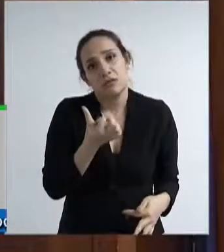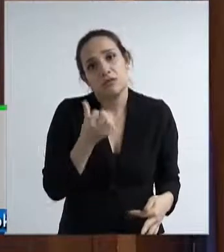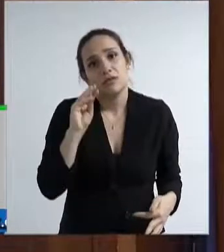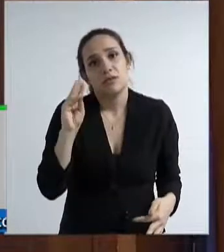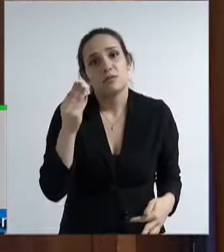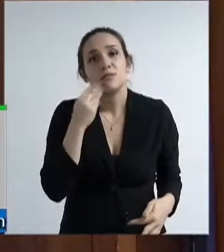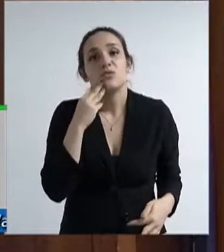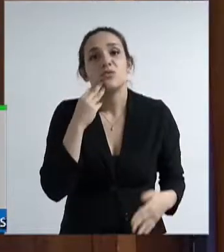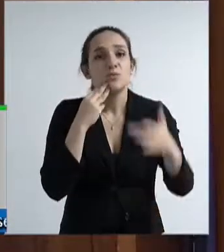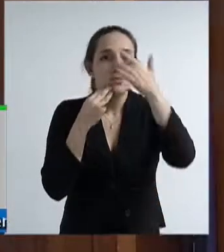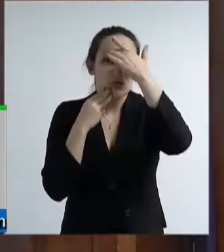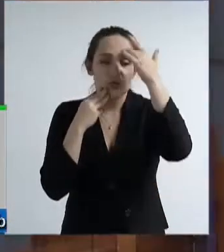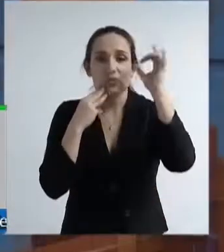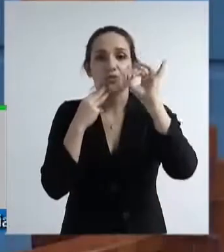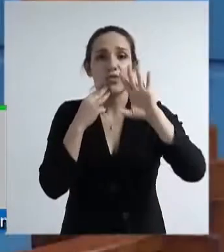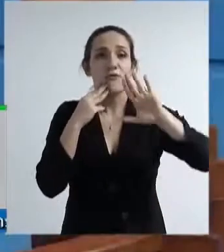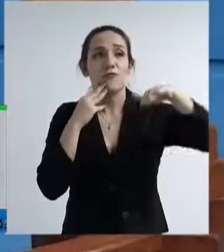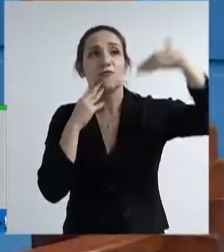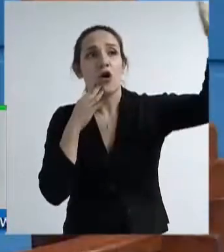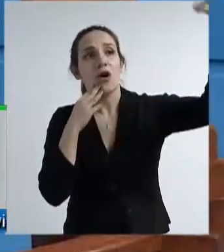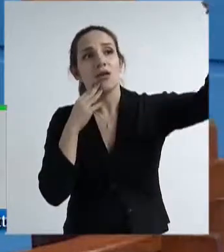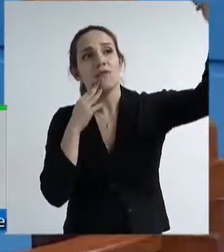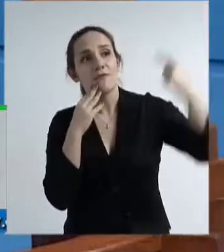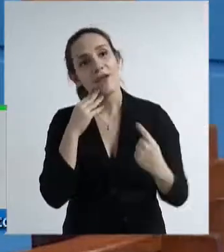de estrangeiros que recebemos todo ano.